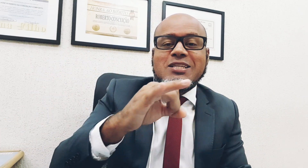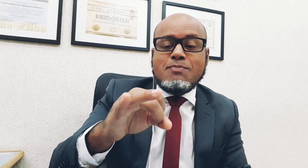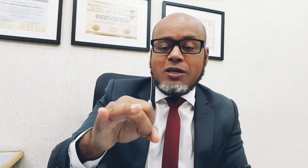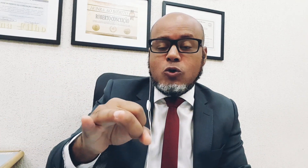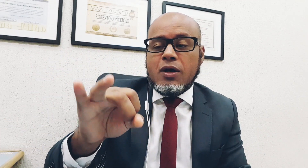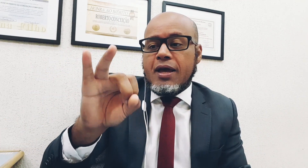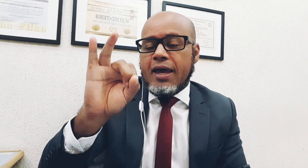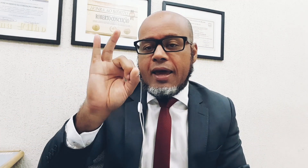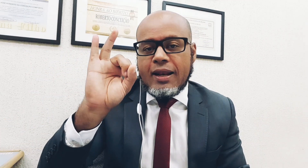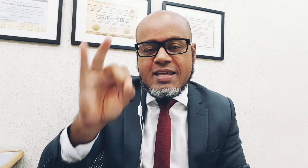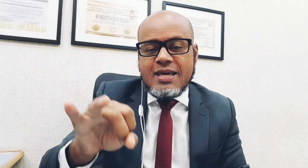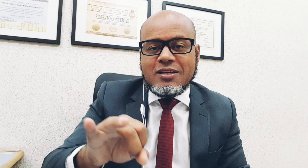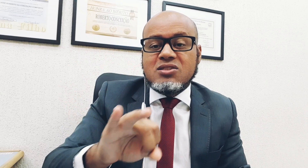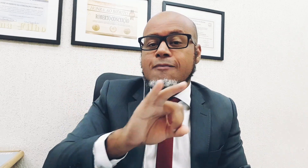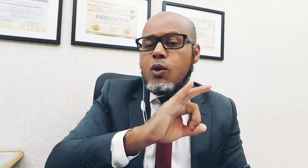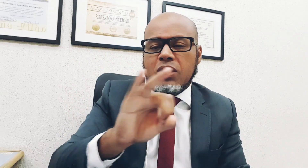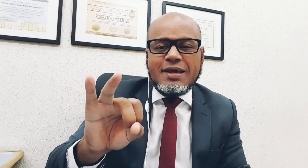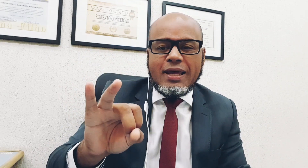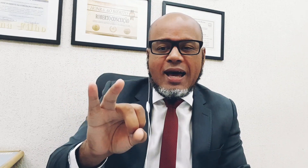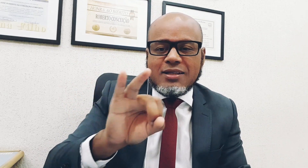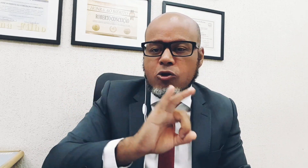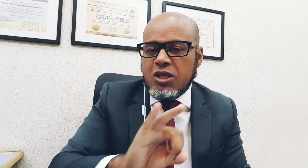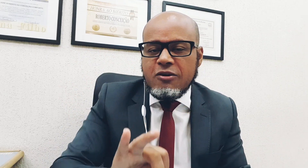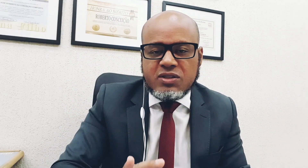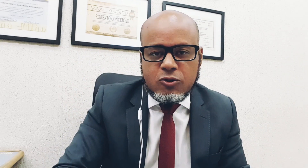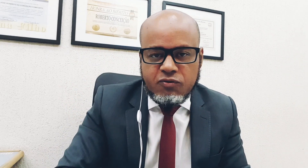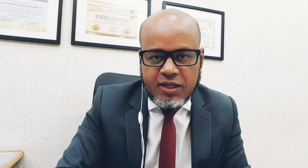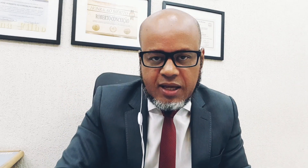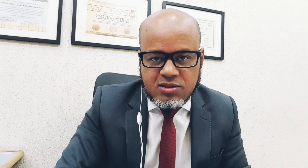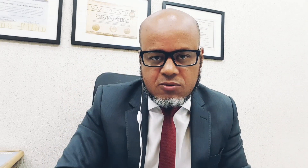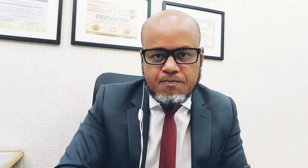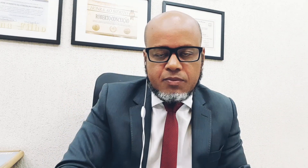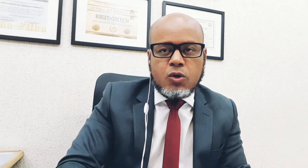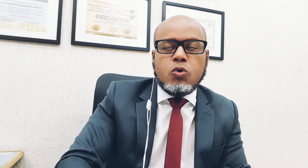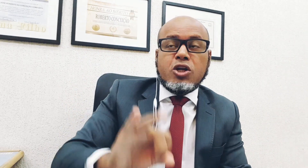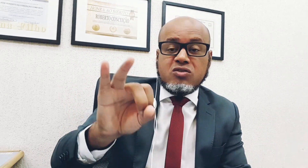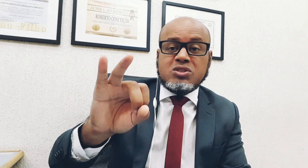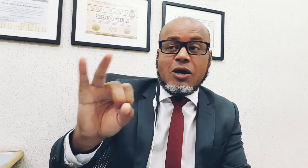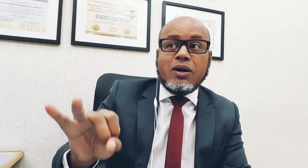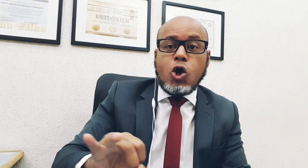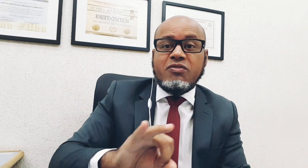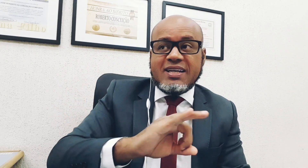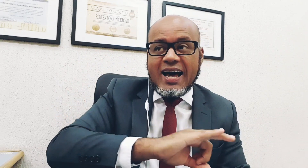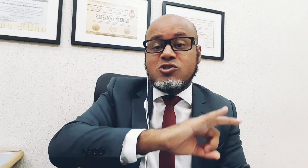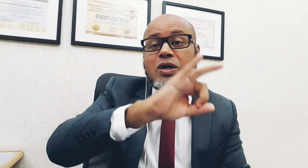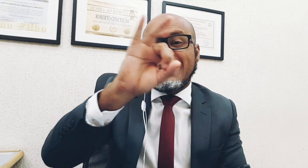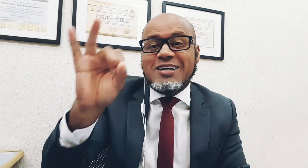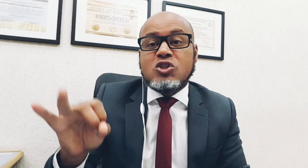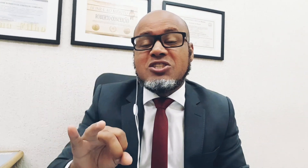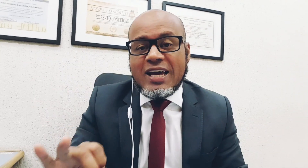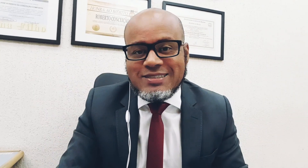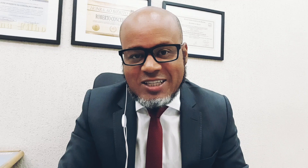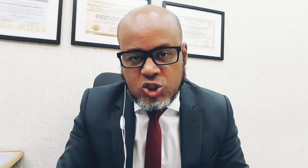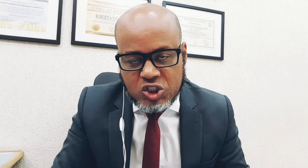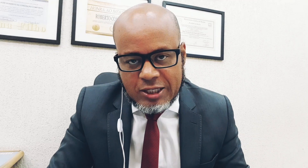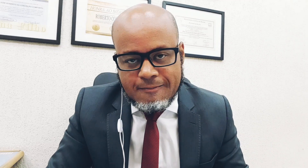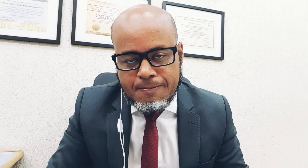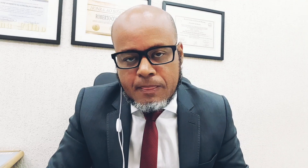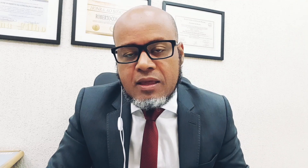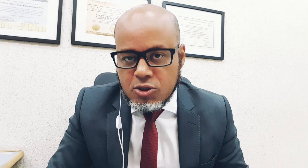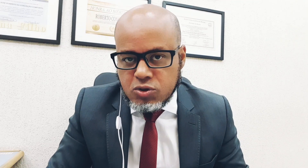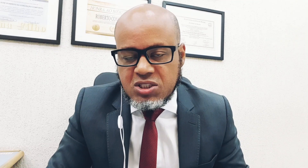está recebendo links. Não clique em nada, não tem que fazer novo cadastro. O que nós vamos ter é uma nova análise do cadastro que já